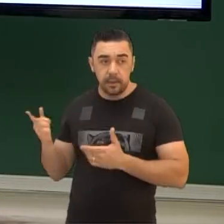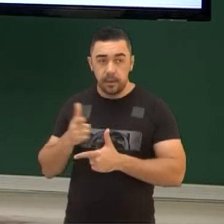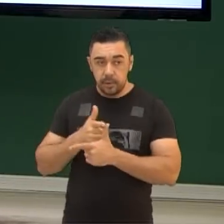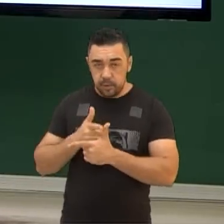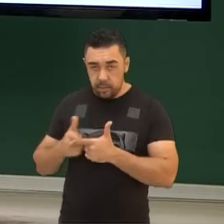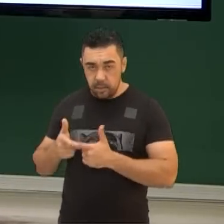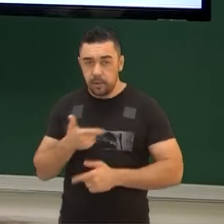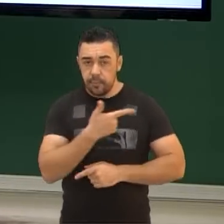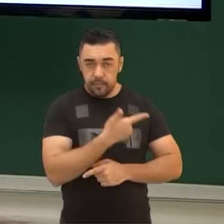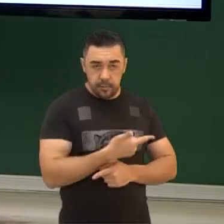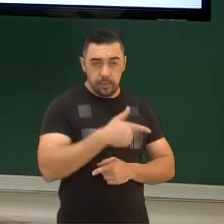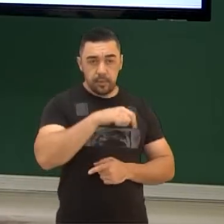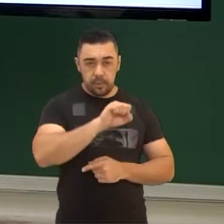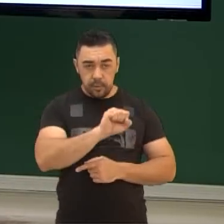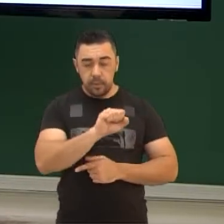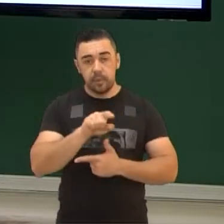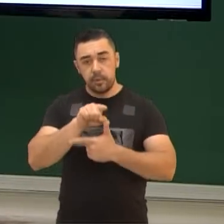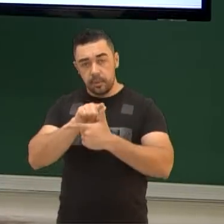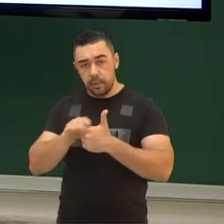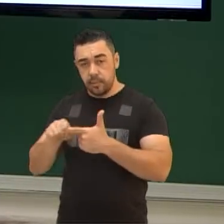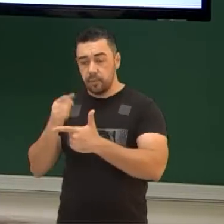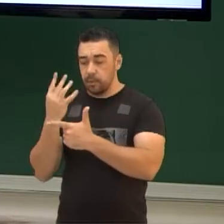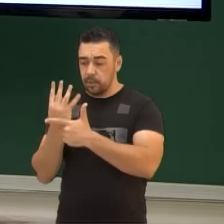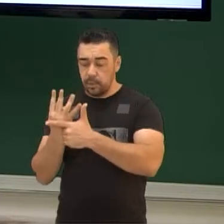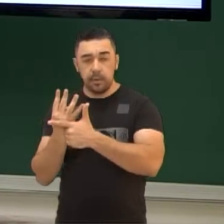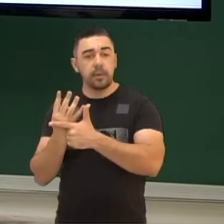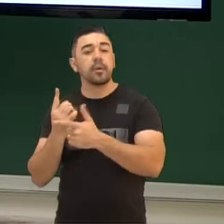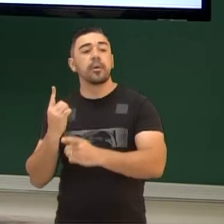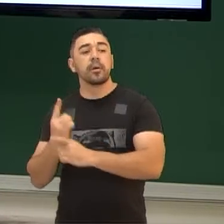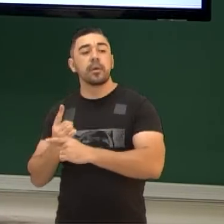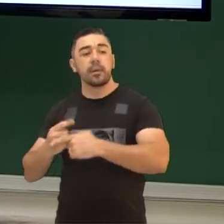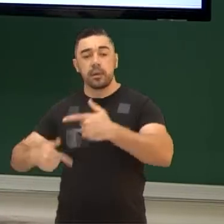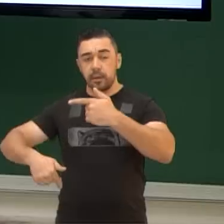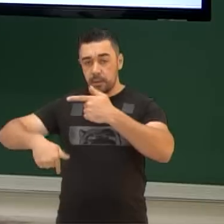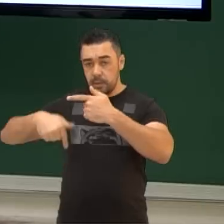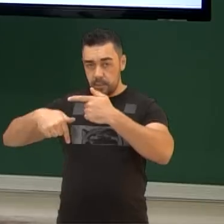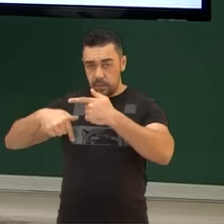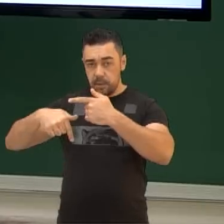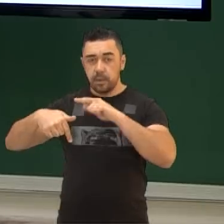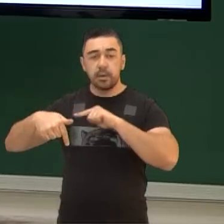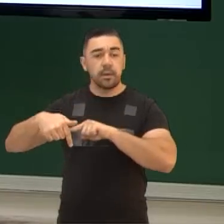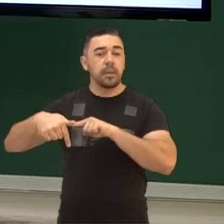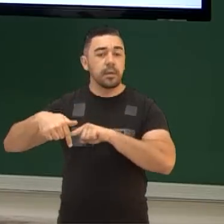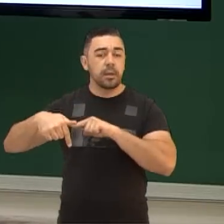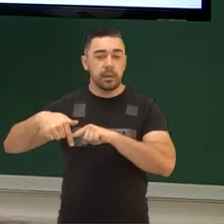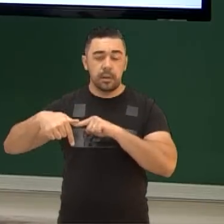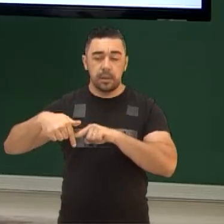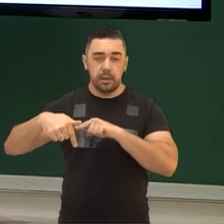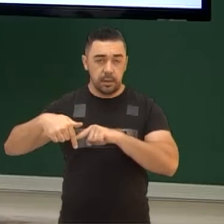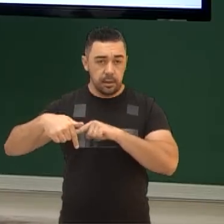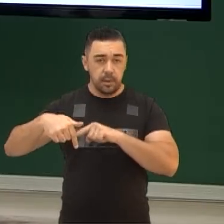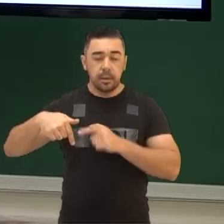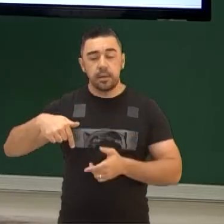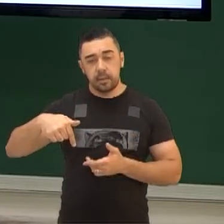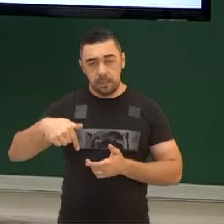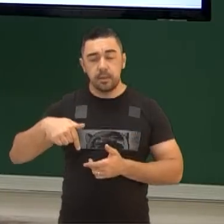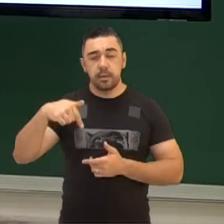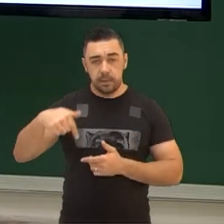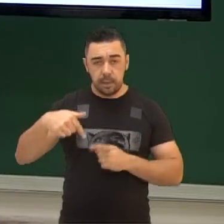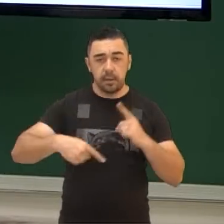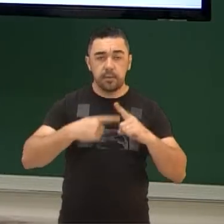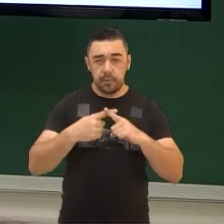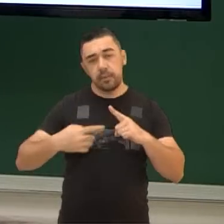dividir 28 por 4, eu tenho quanto? Tenho 7, né? Porque ali também 7 vezes